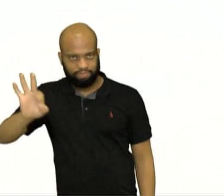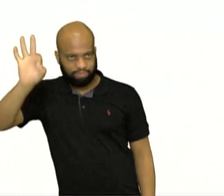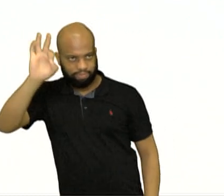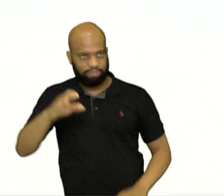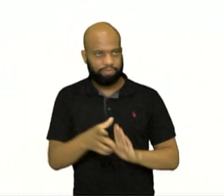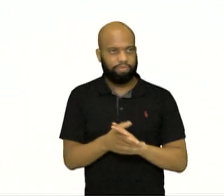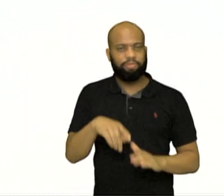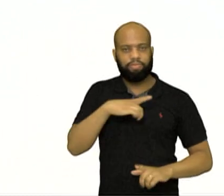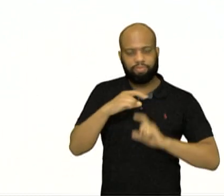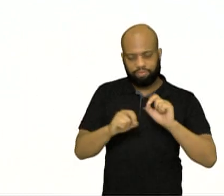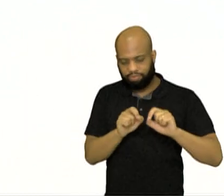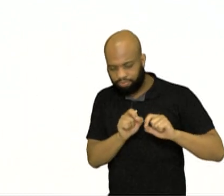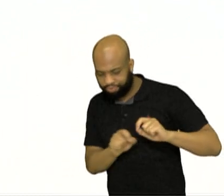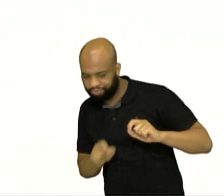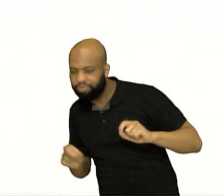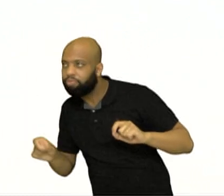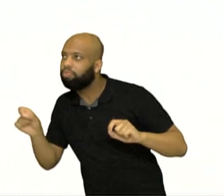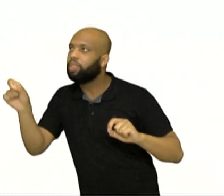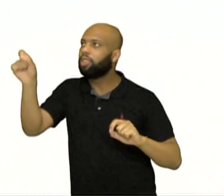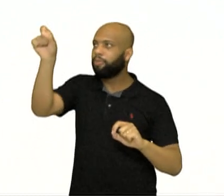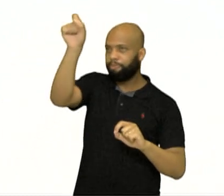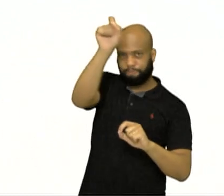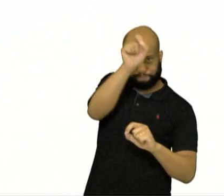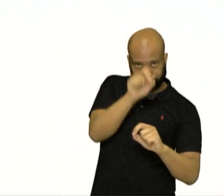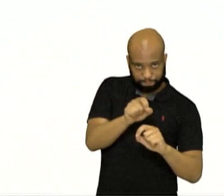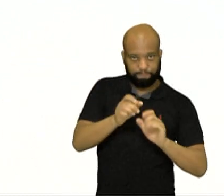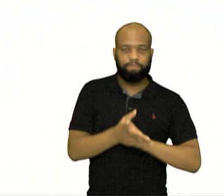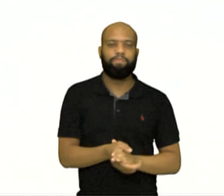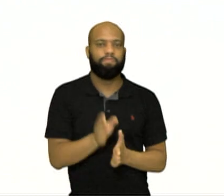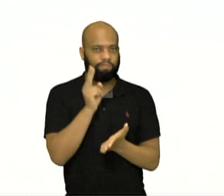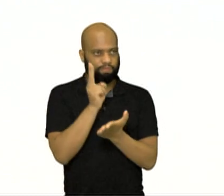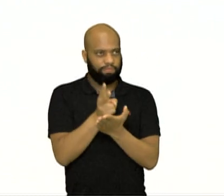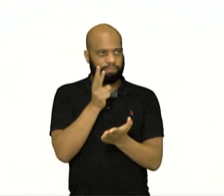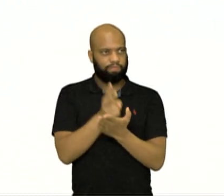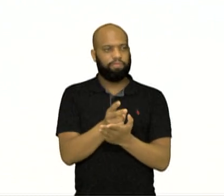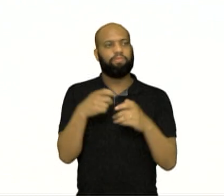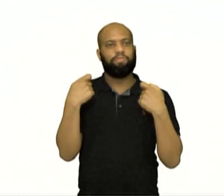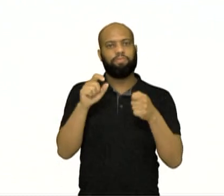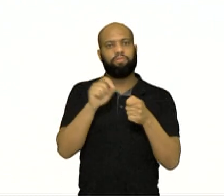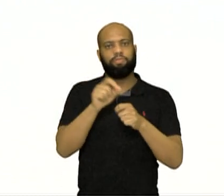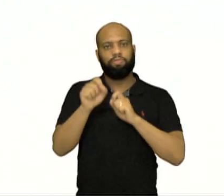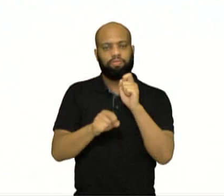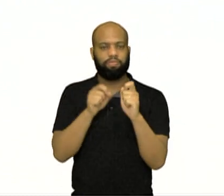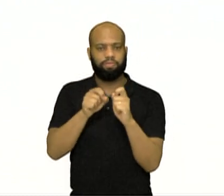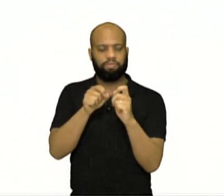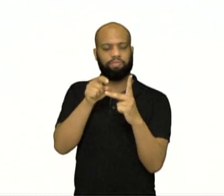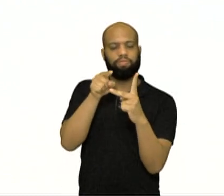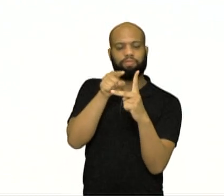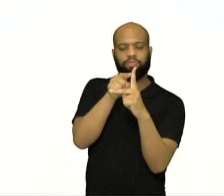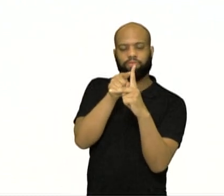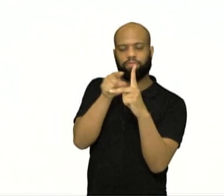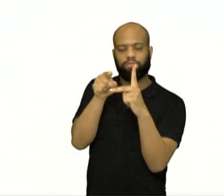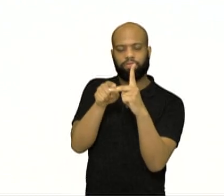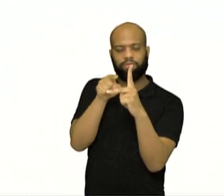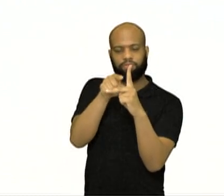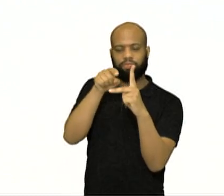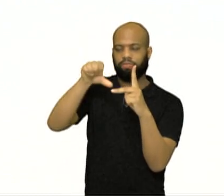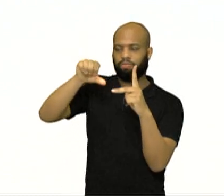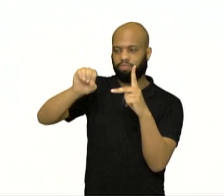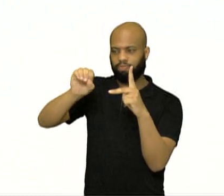fazem perpendiculares com o campo, tá? Sempre tem que formar uma perpendicular com o campo,